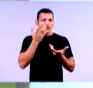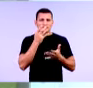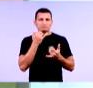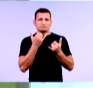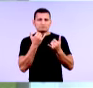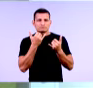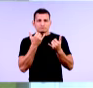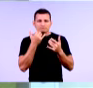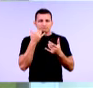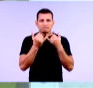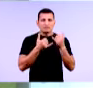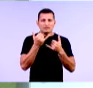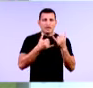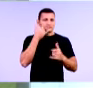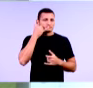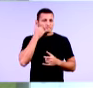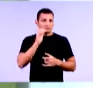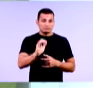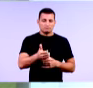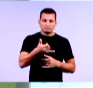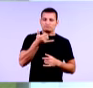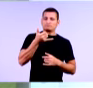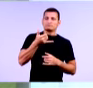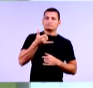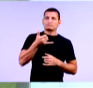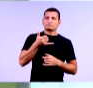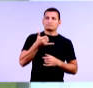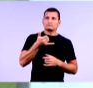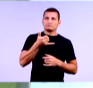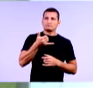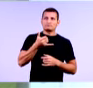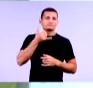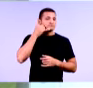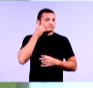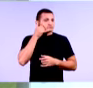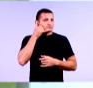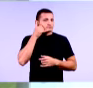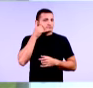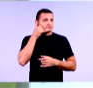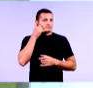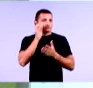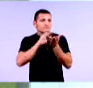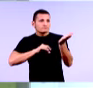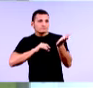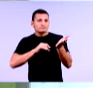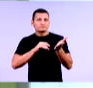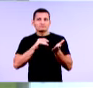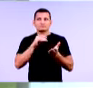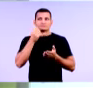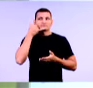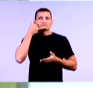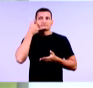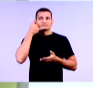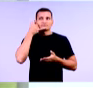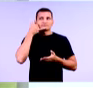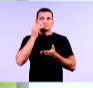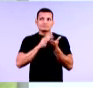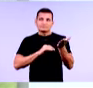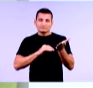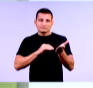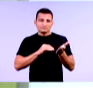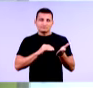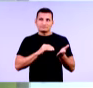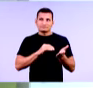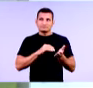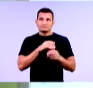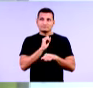brinquedo, ele vai conseguir distinguir um celular de verdade e um celular de brinquedo, e vai pegar e colocar imitando a mãe, e esperando que você dê um sinal de aprovação,